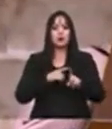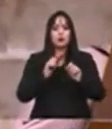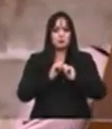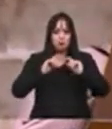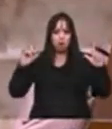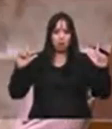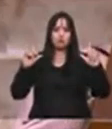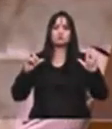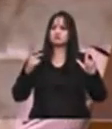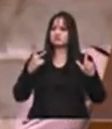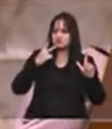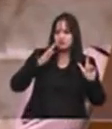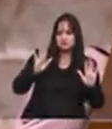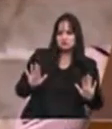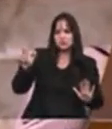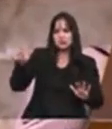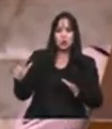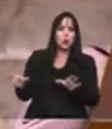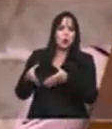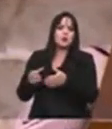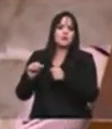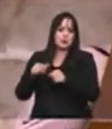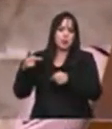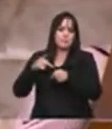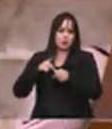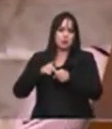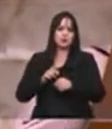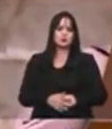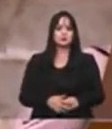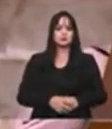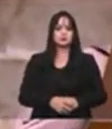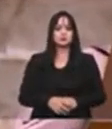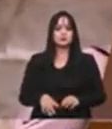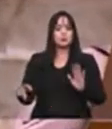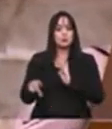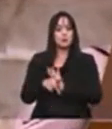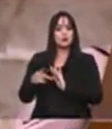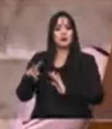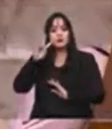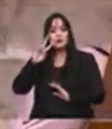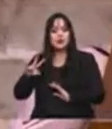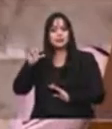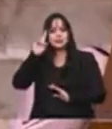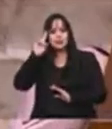despertou a desconfiança do grupo formado pela Petrobras, especialmente por ter se verificado em datas consideradas